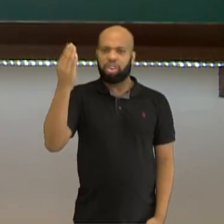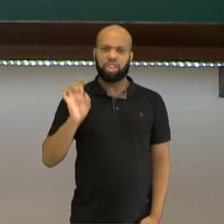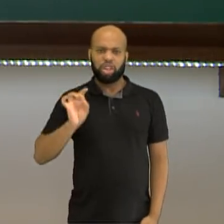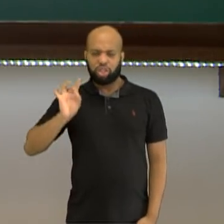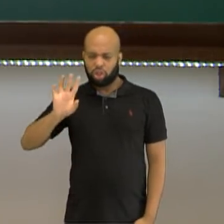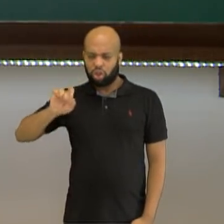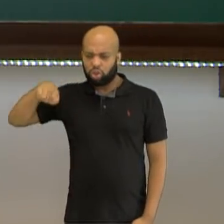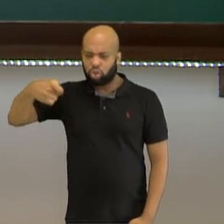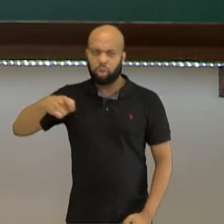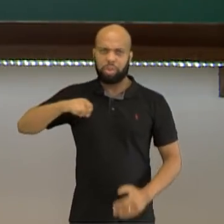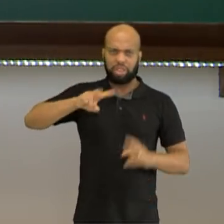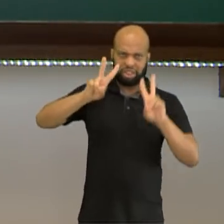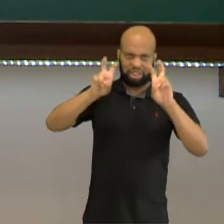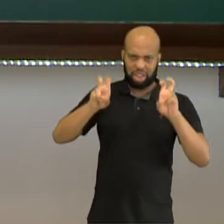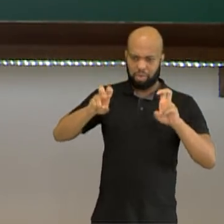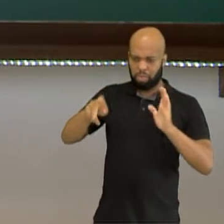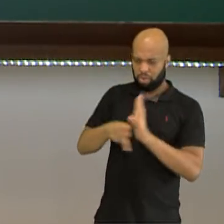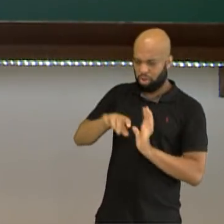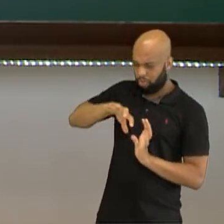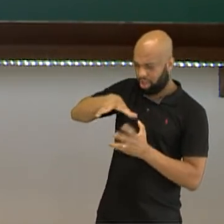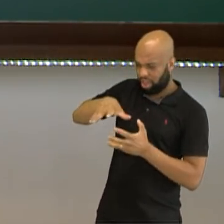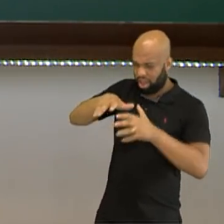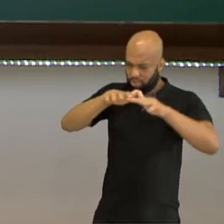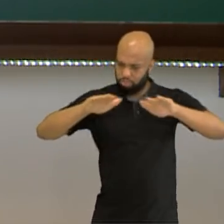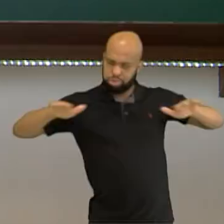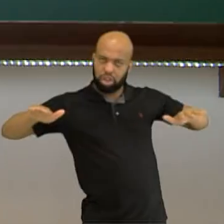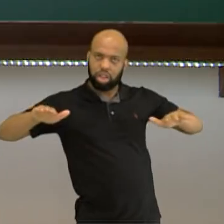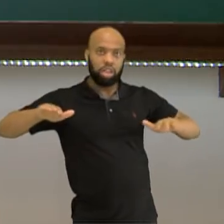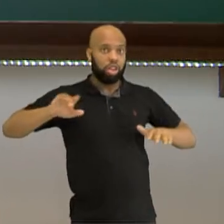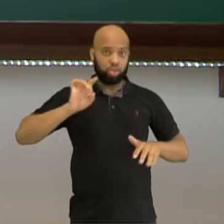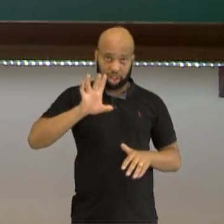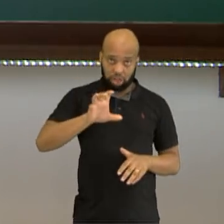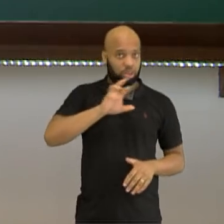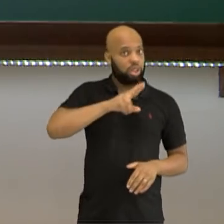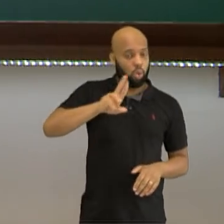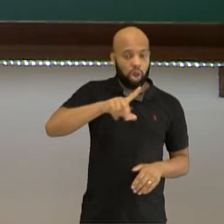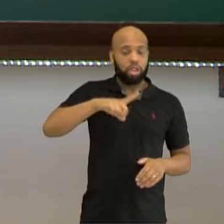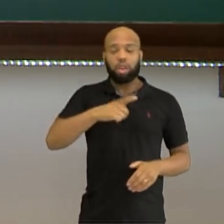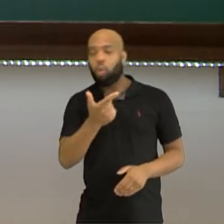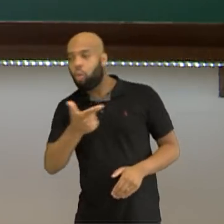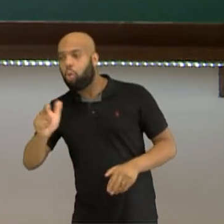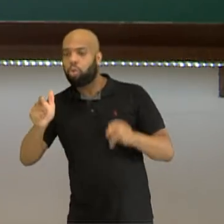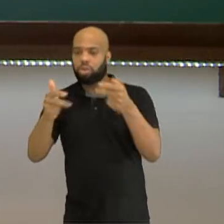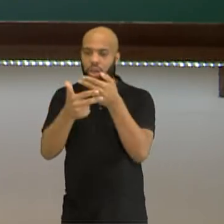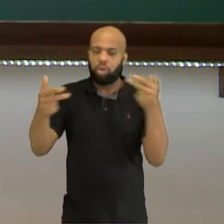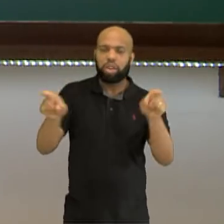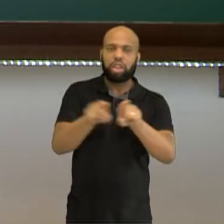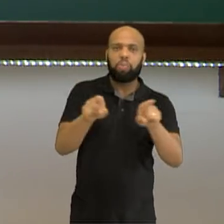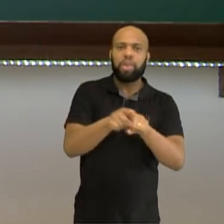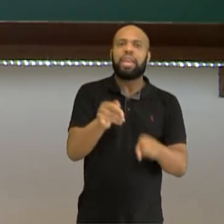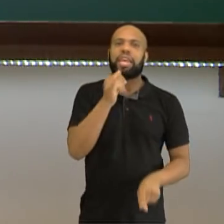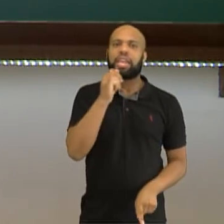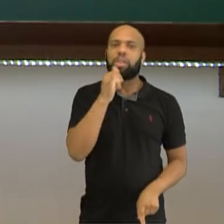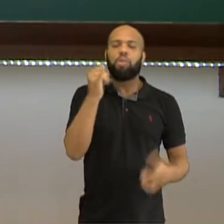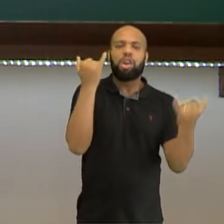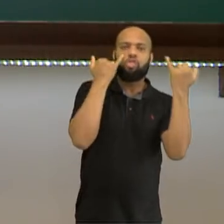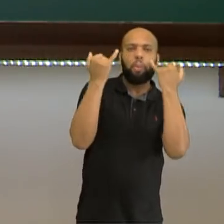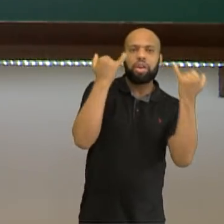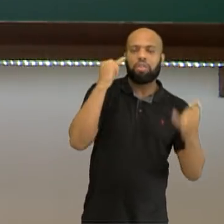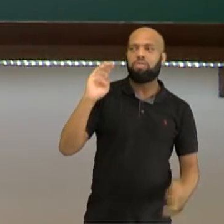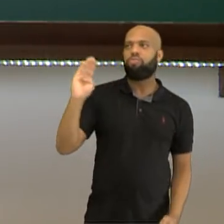outras situações do cotidiano. Então vejam que são notícias que não são verdadeiras, só que as pessoas vão passando para a frente.